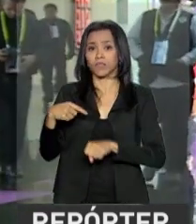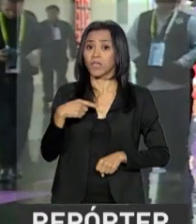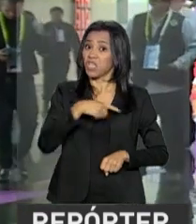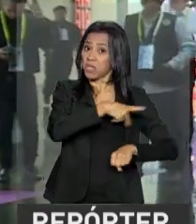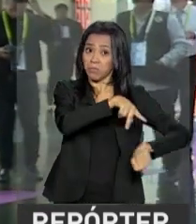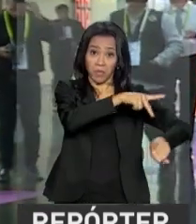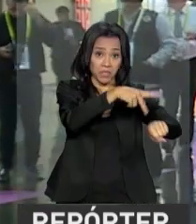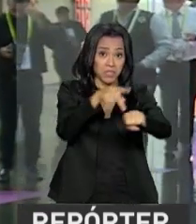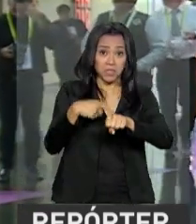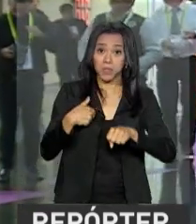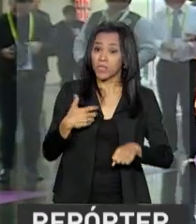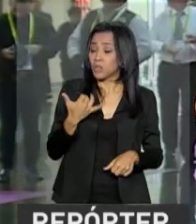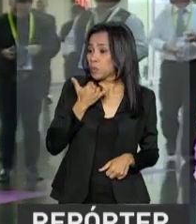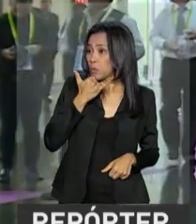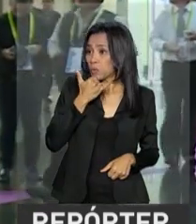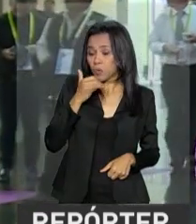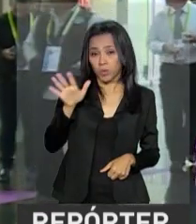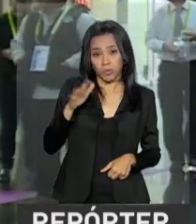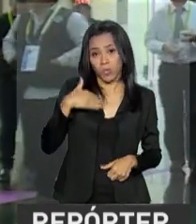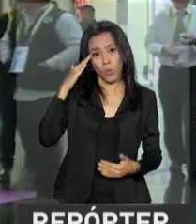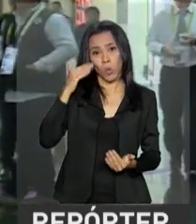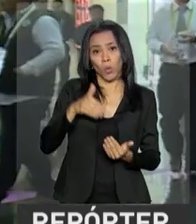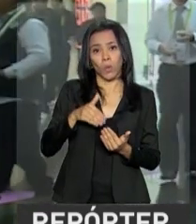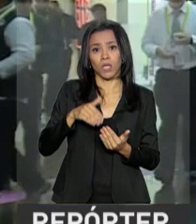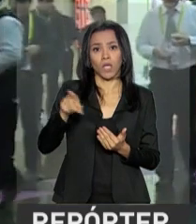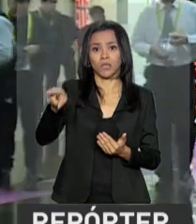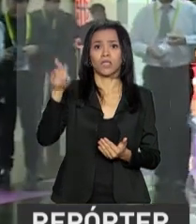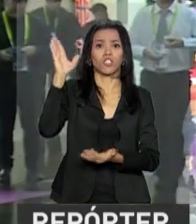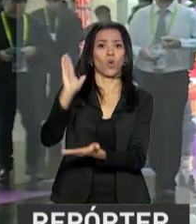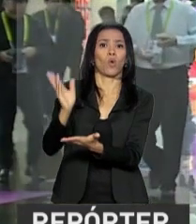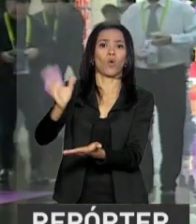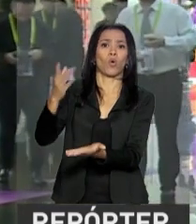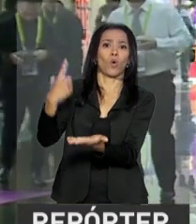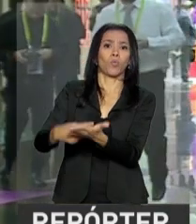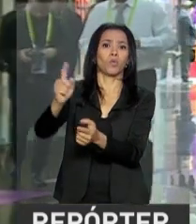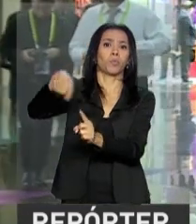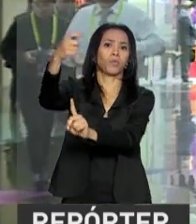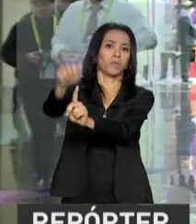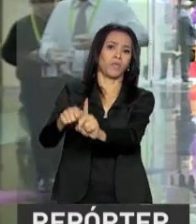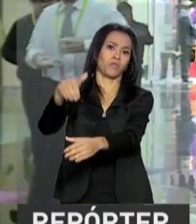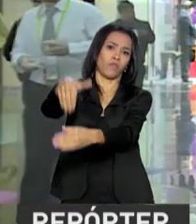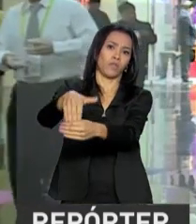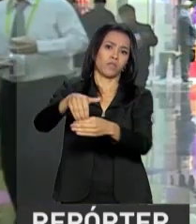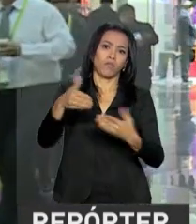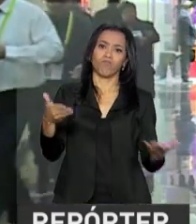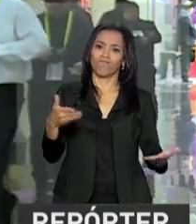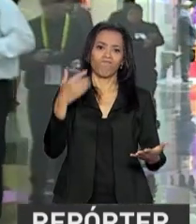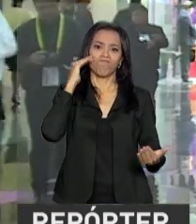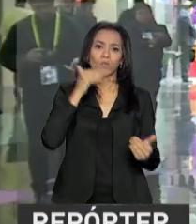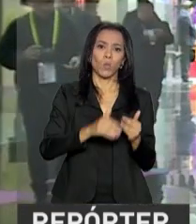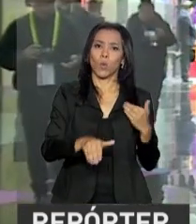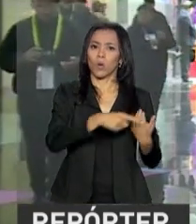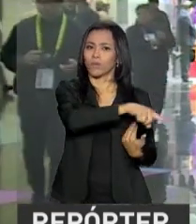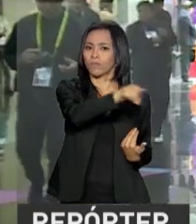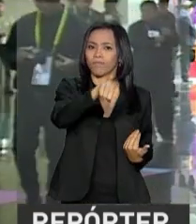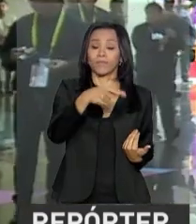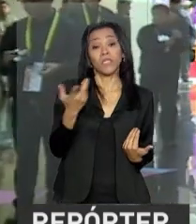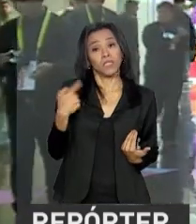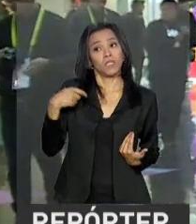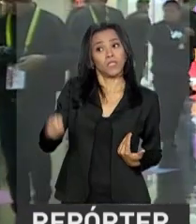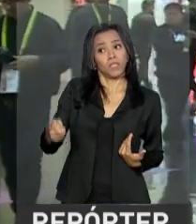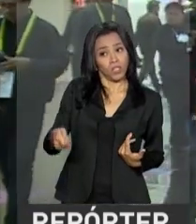vão reconhecer a eleição presidencial marcada para o país no mês que vem. Acima de tudo, exigiram